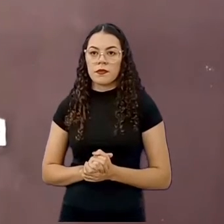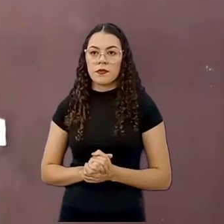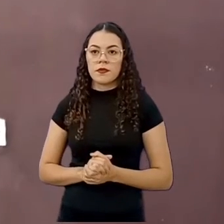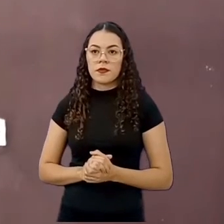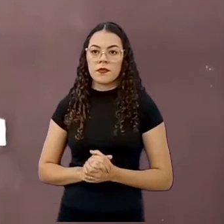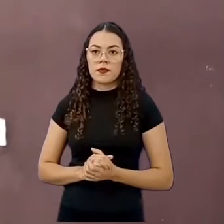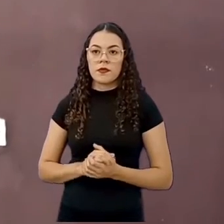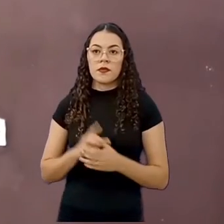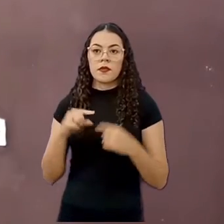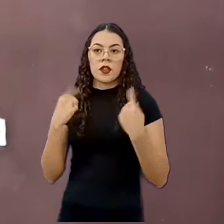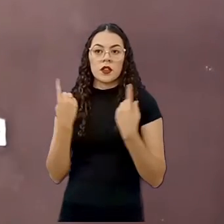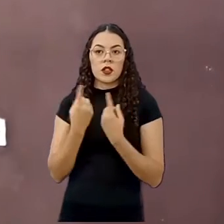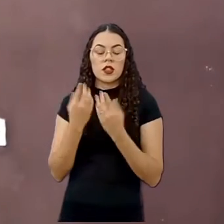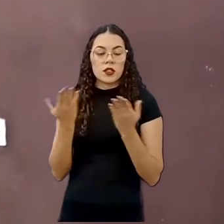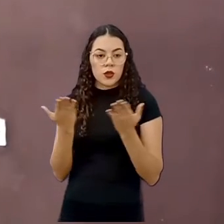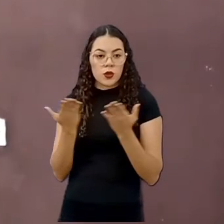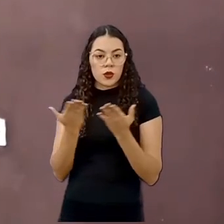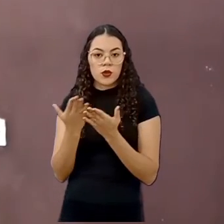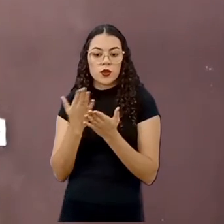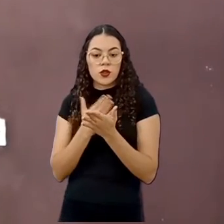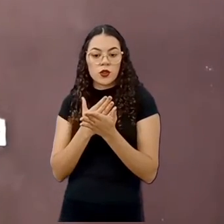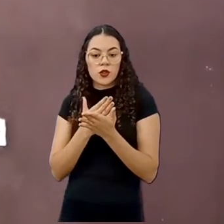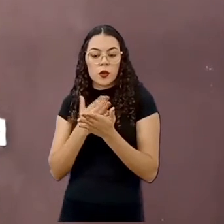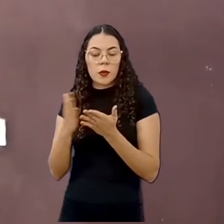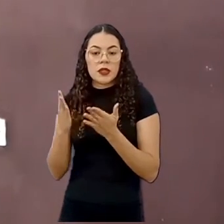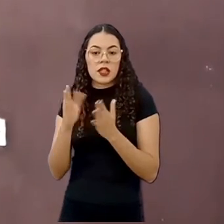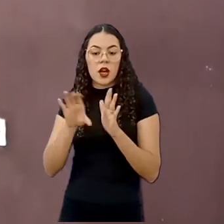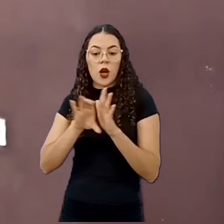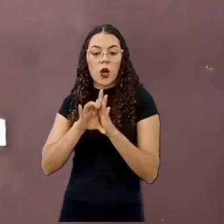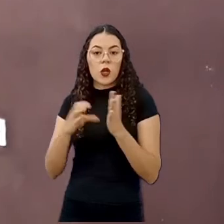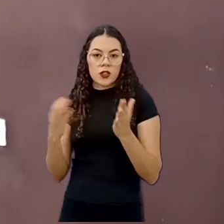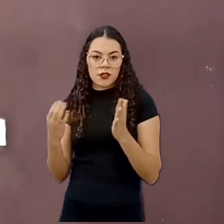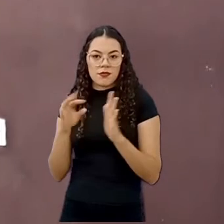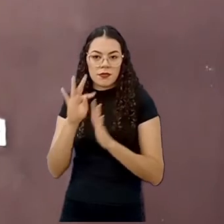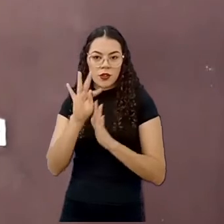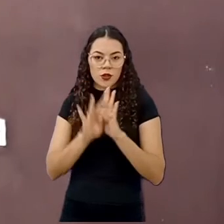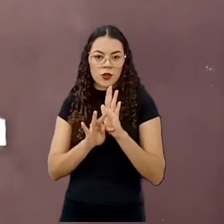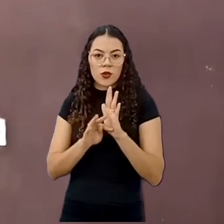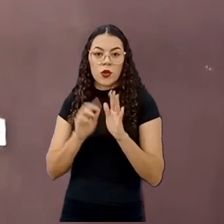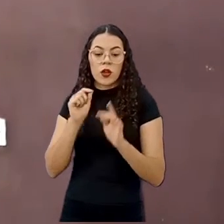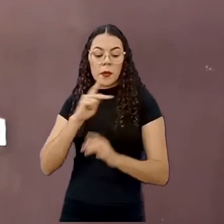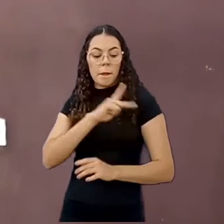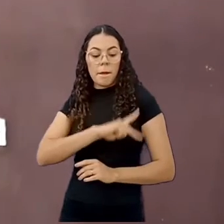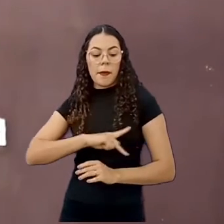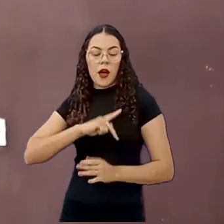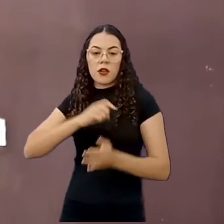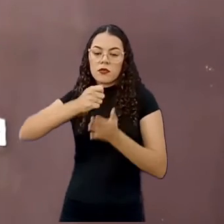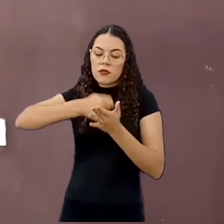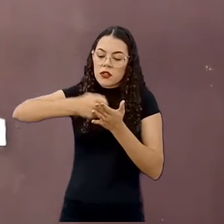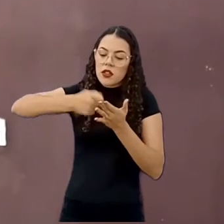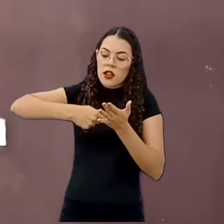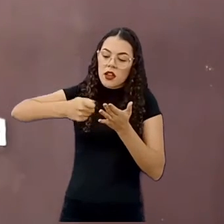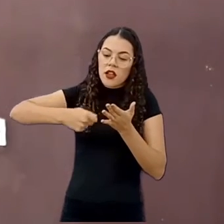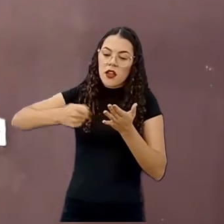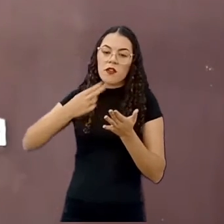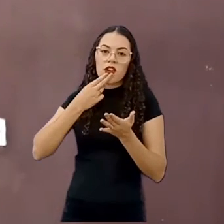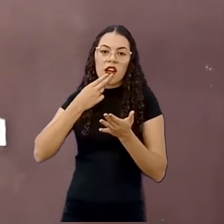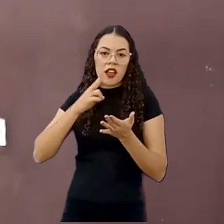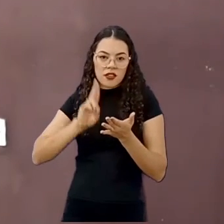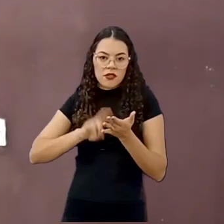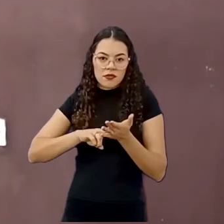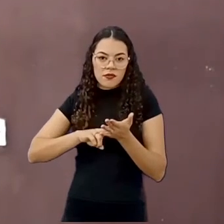A gente vai entrar aqui no texto de Colossenses, onde Paulo ele escreve uma